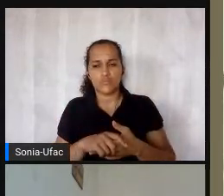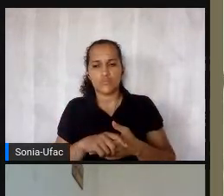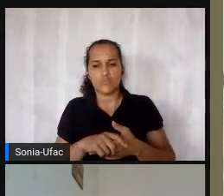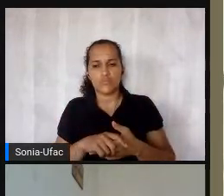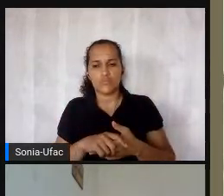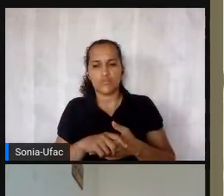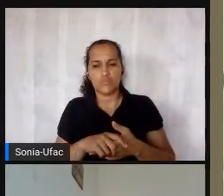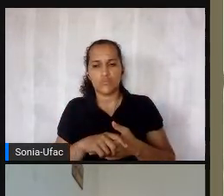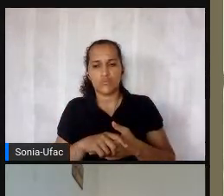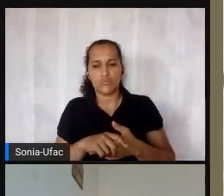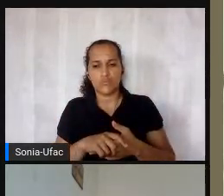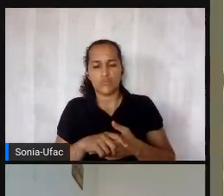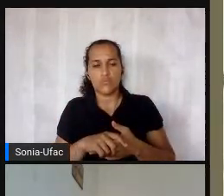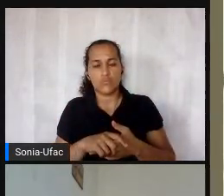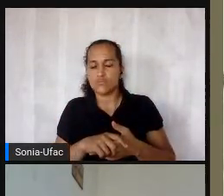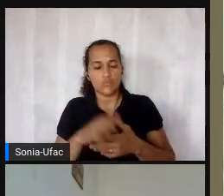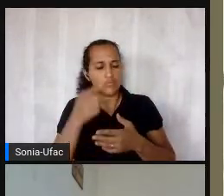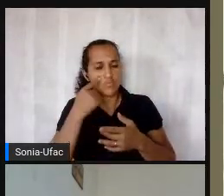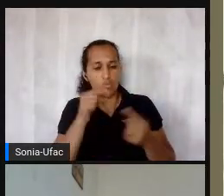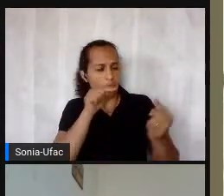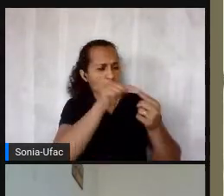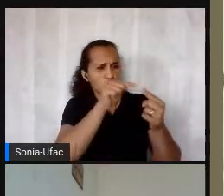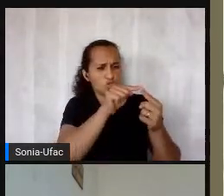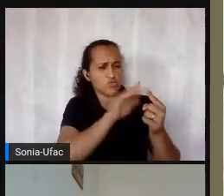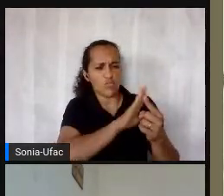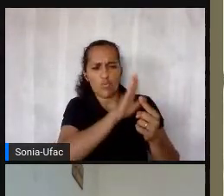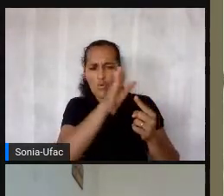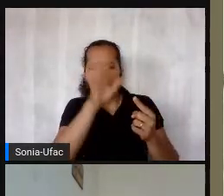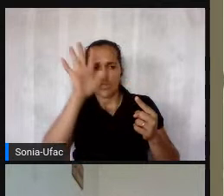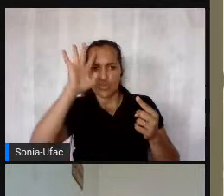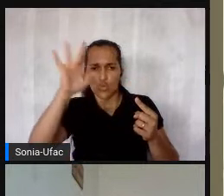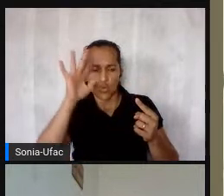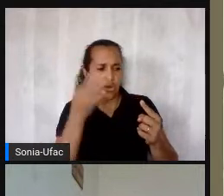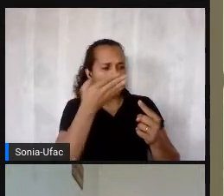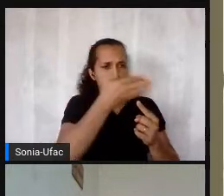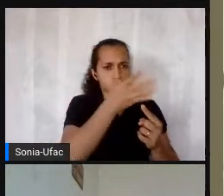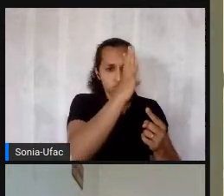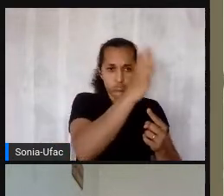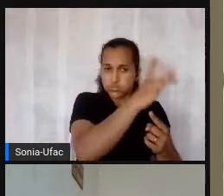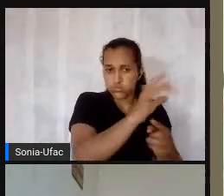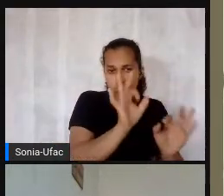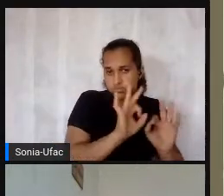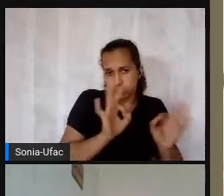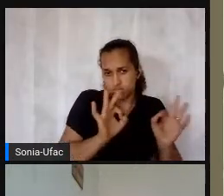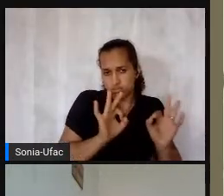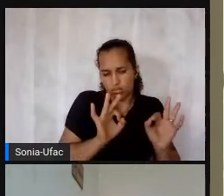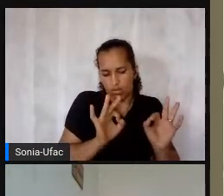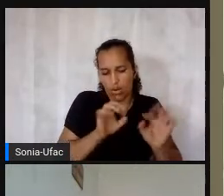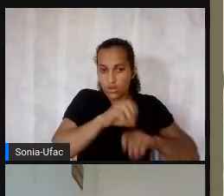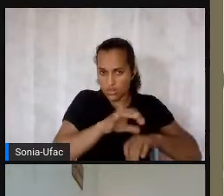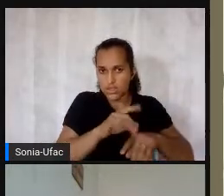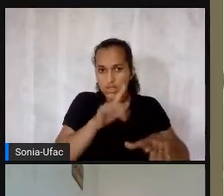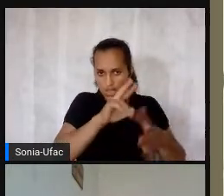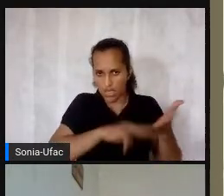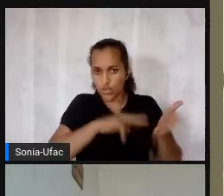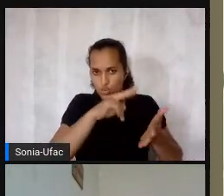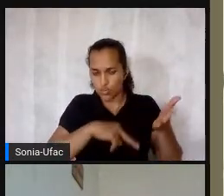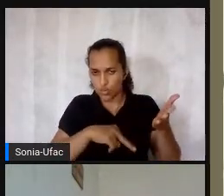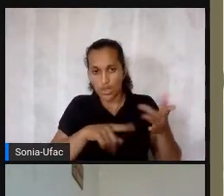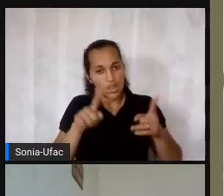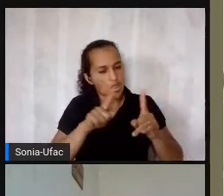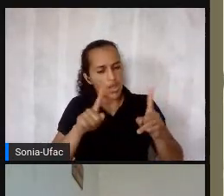privilegiar uma ou outra teoria em relação ao ensino de leitura. O objetivo é